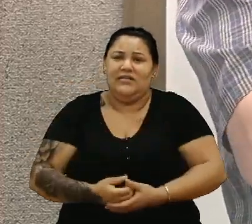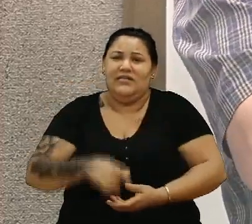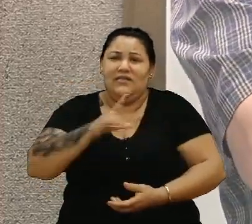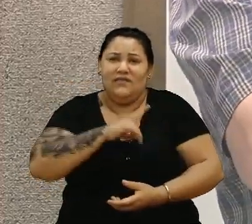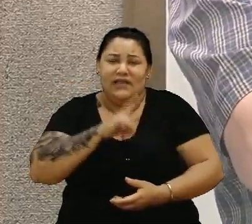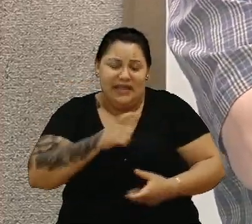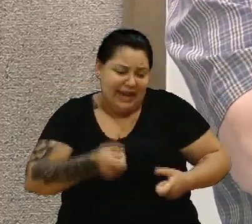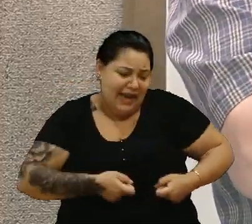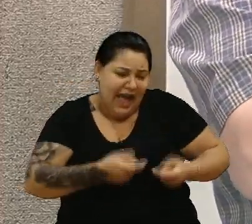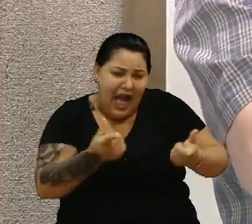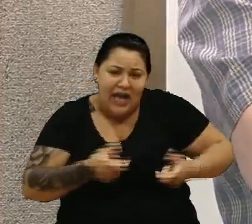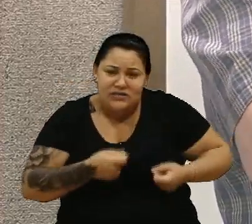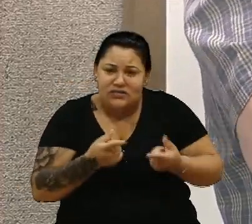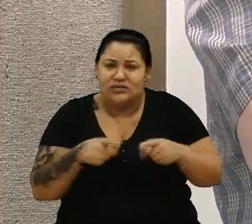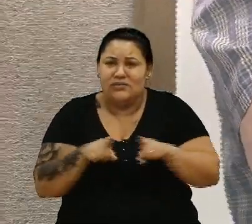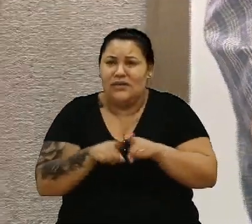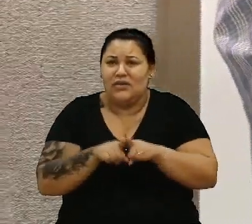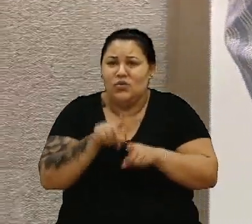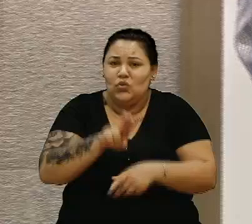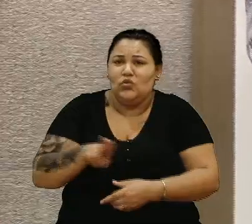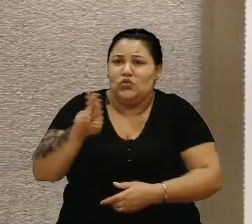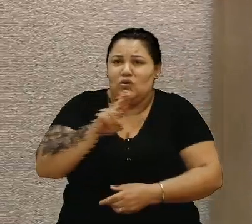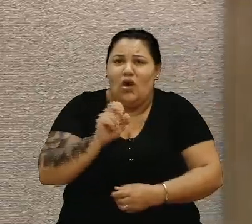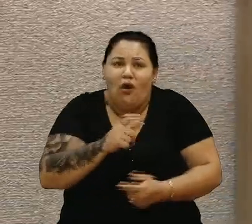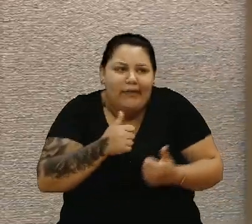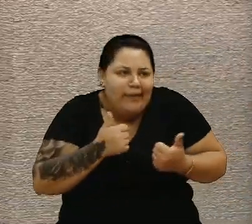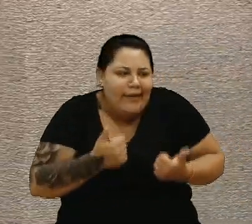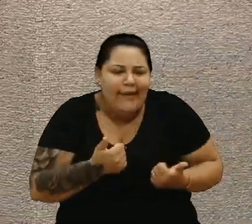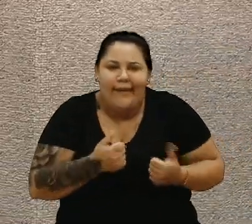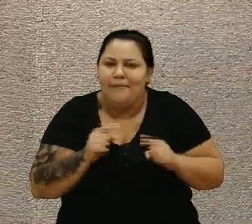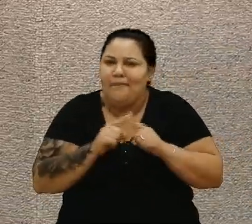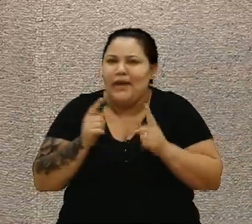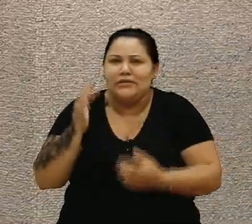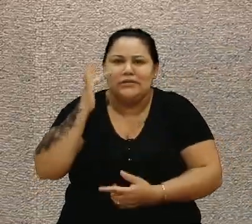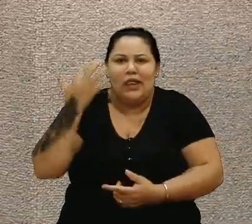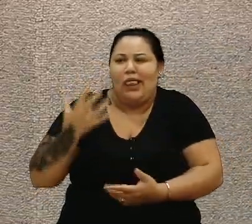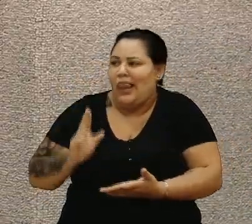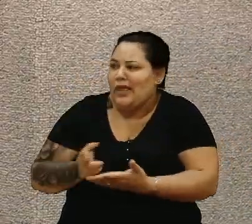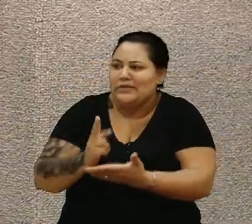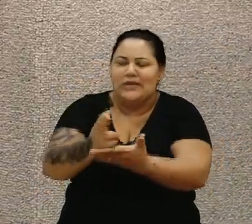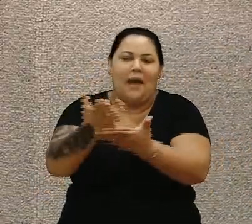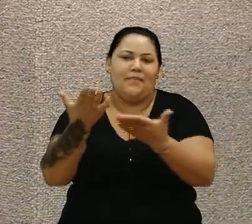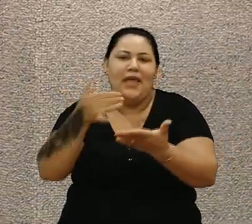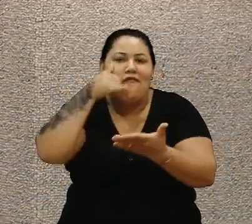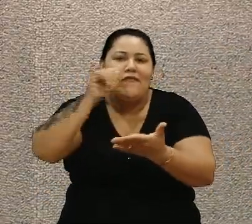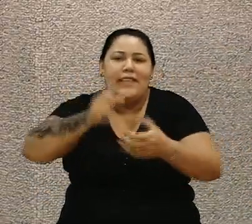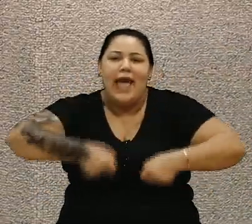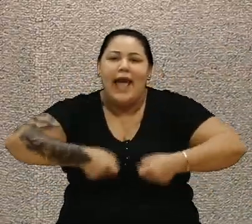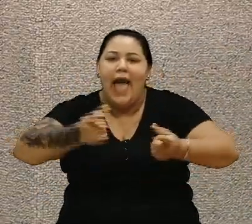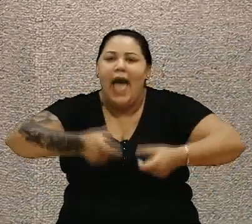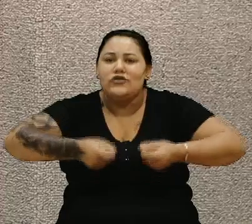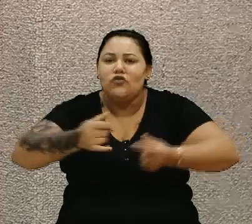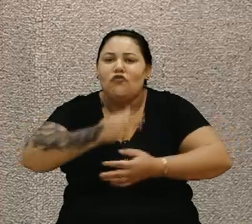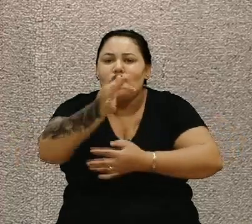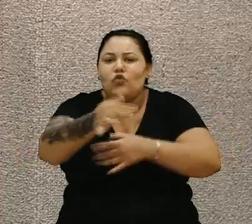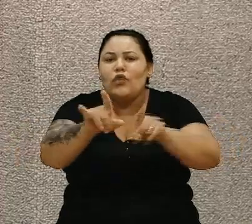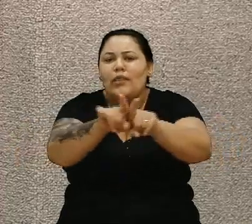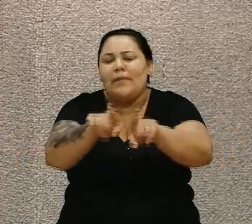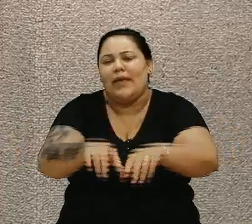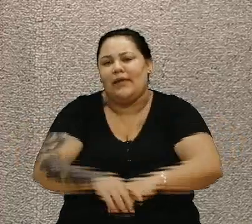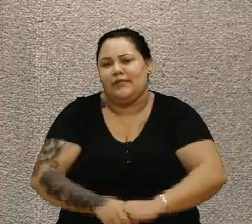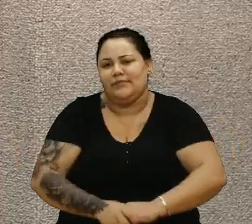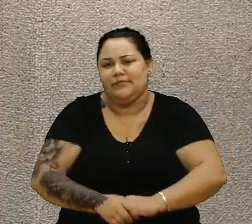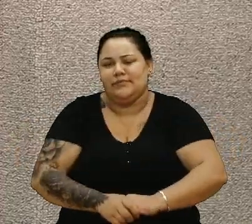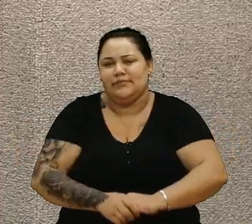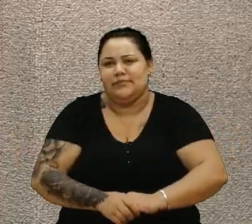do ponto de vista da ocupação? Sem dúvida, mas é uma solução eterna, né? E eu defendi,